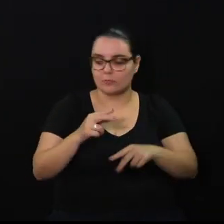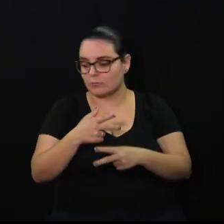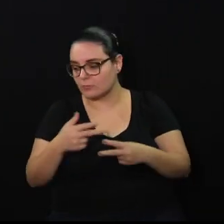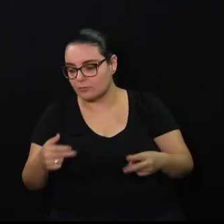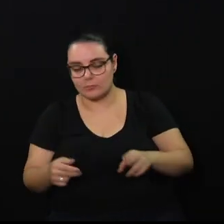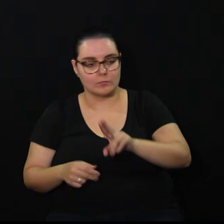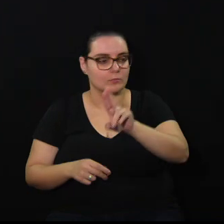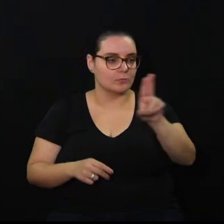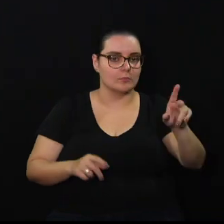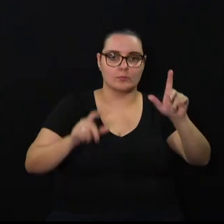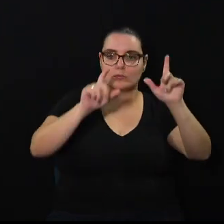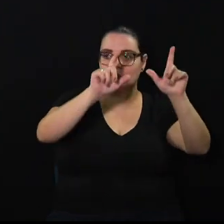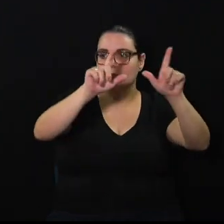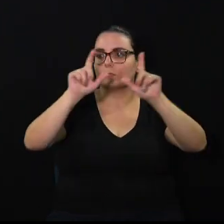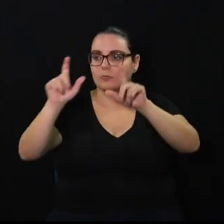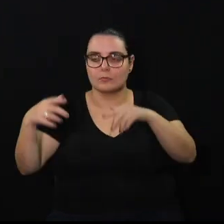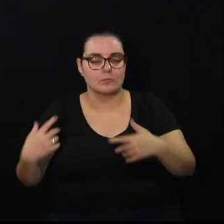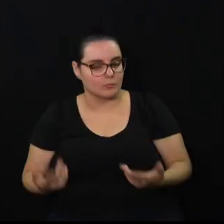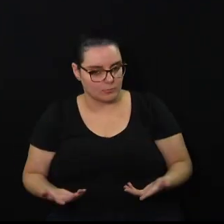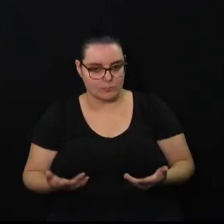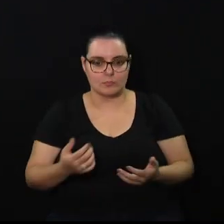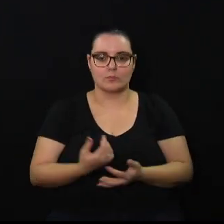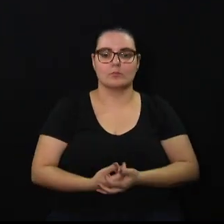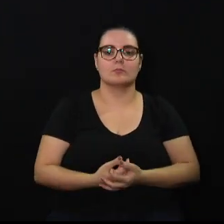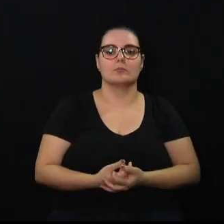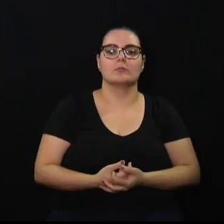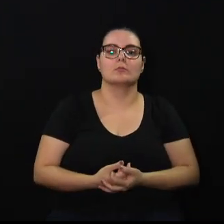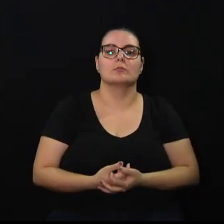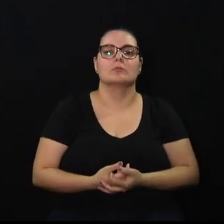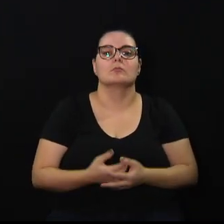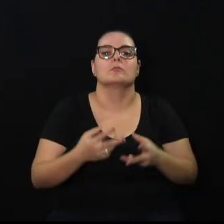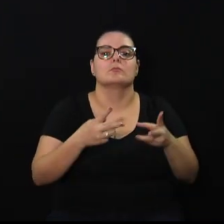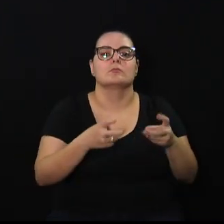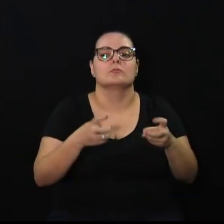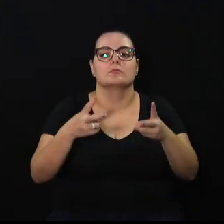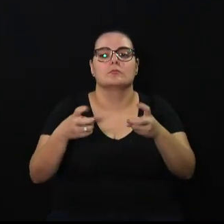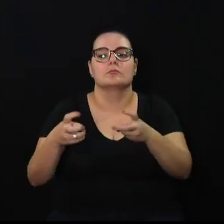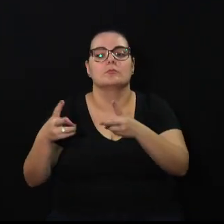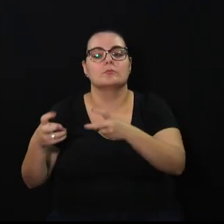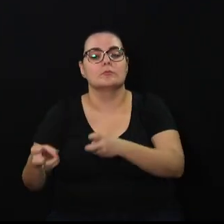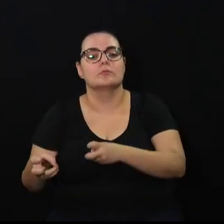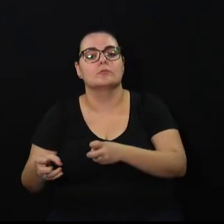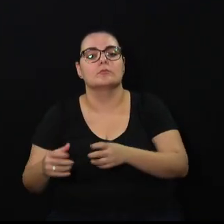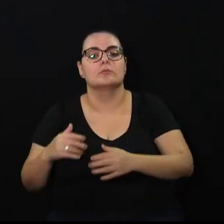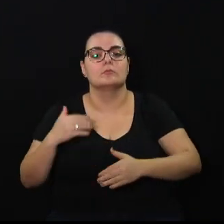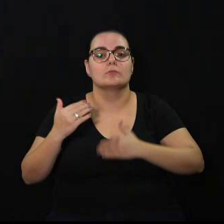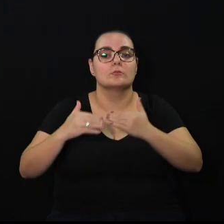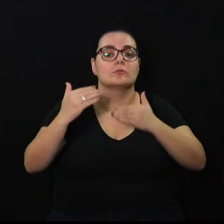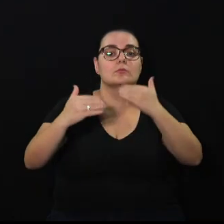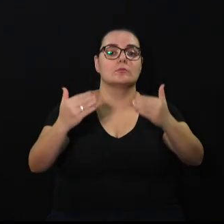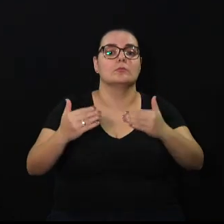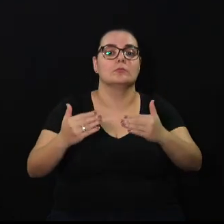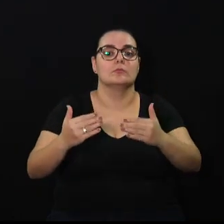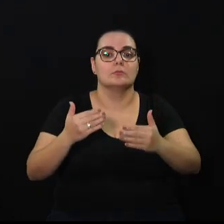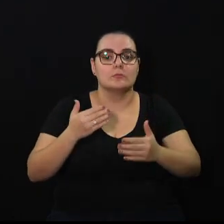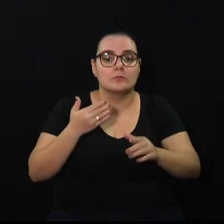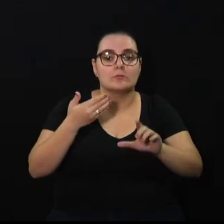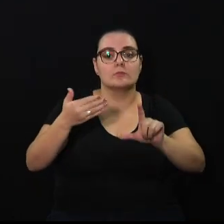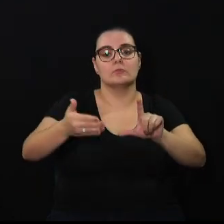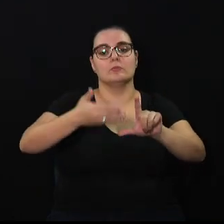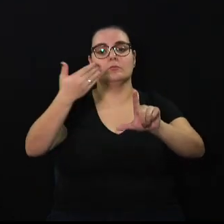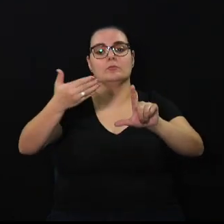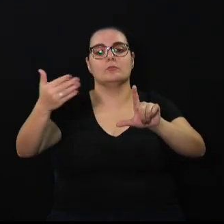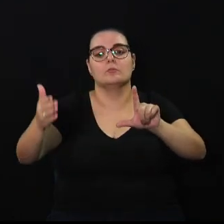cenas e por aí vai então vocês vão percebendo que cada vez mais que a gente vai passando os slides